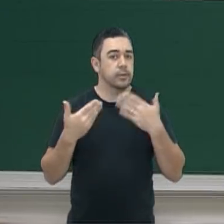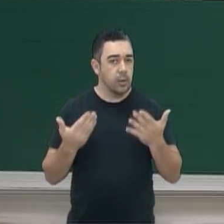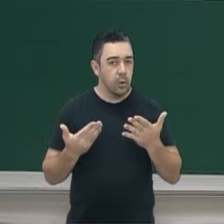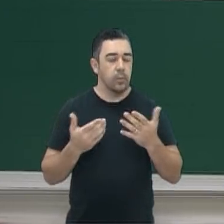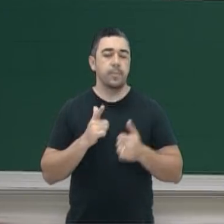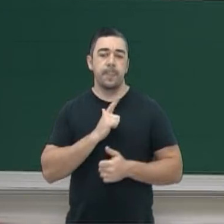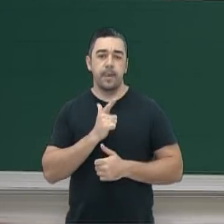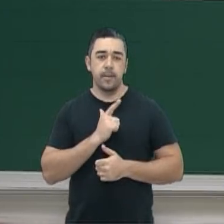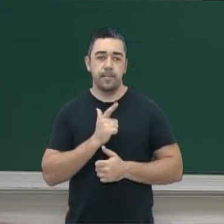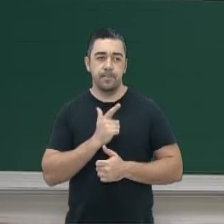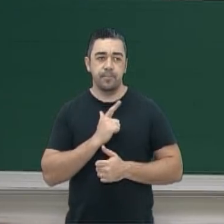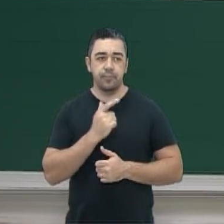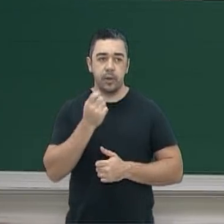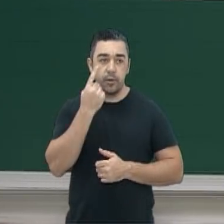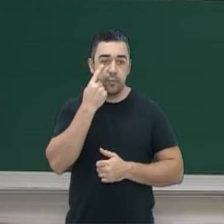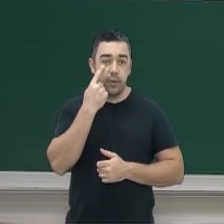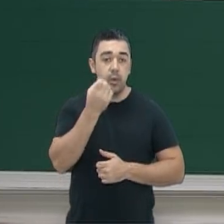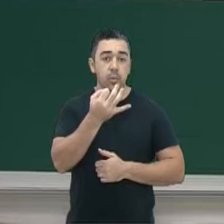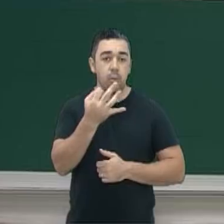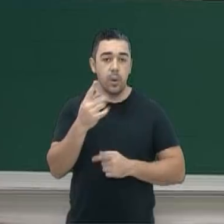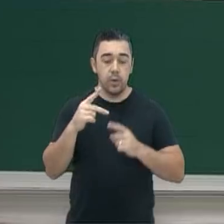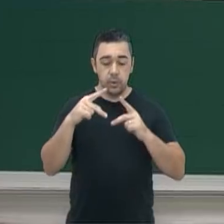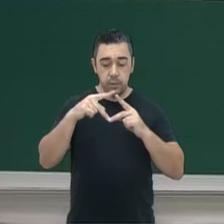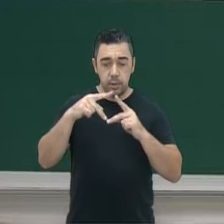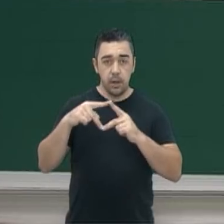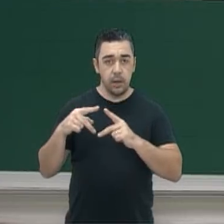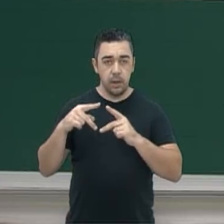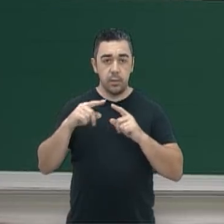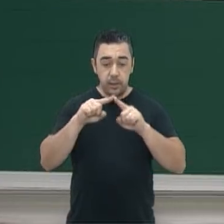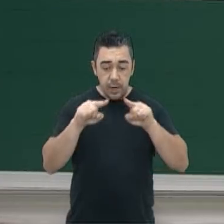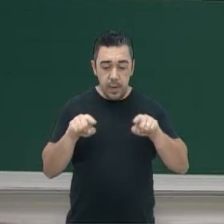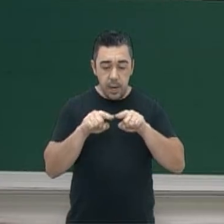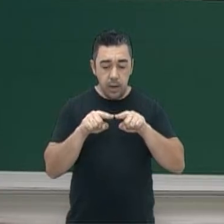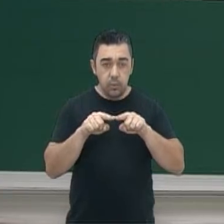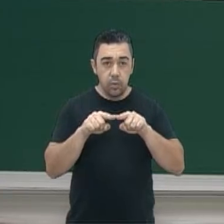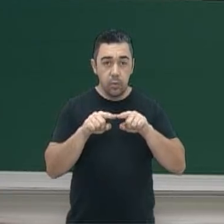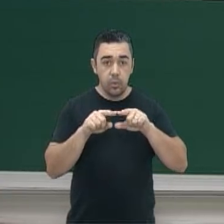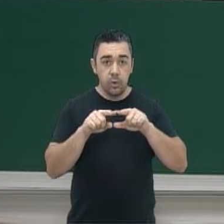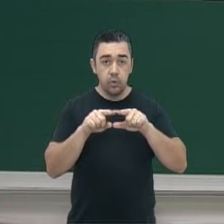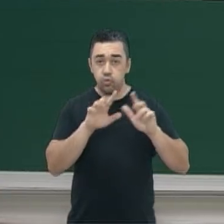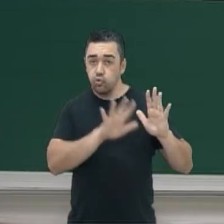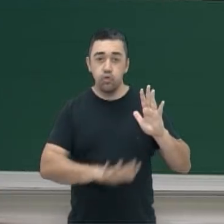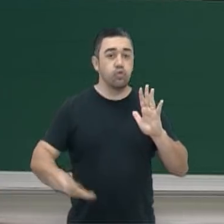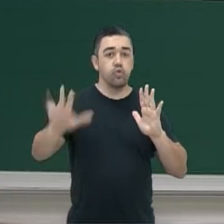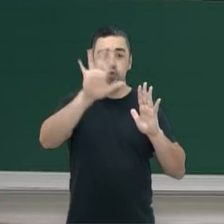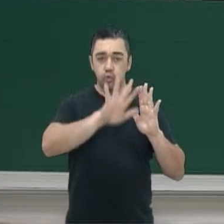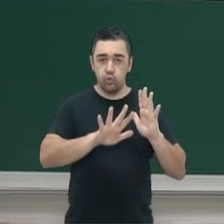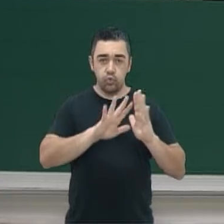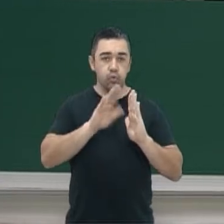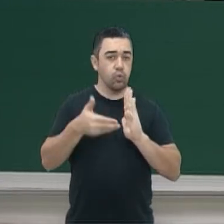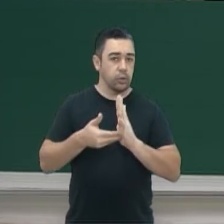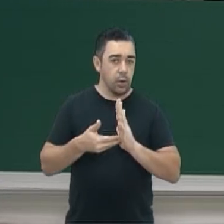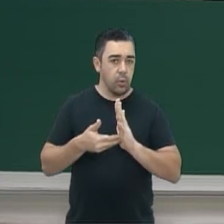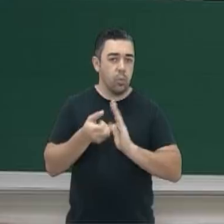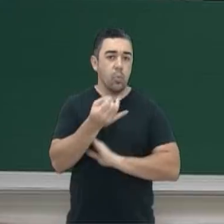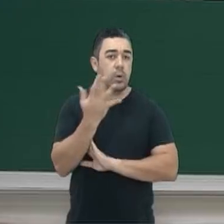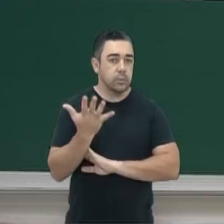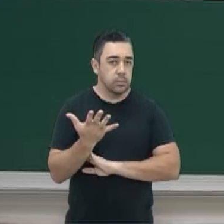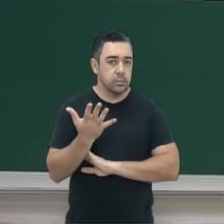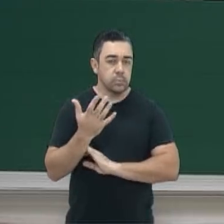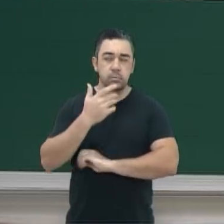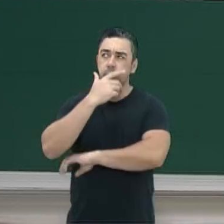eu vou ver quantos triângulos menores eu tenho no meu tangram inteiro.